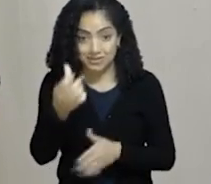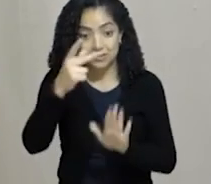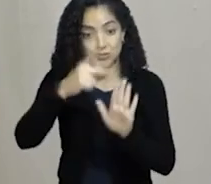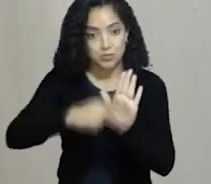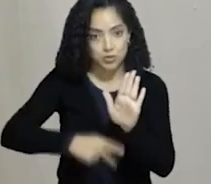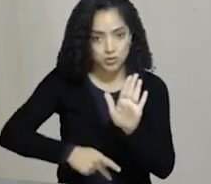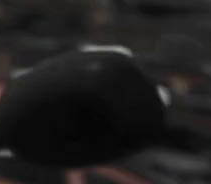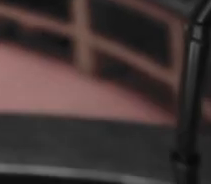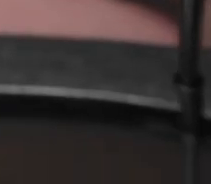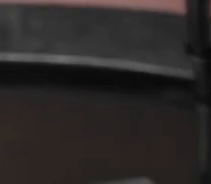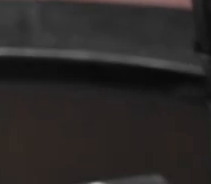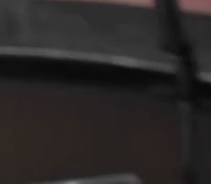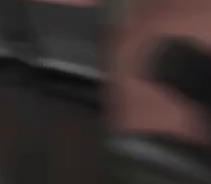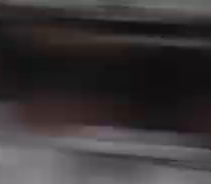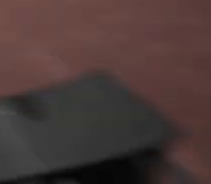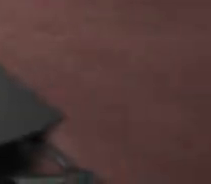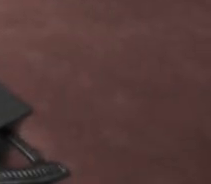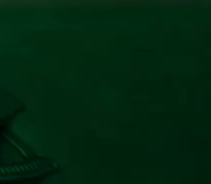83 municípios